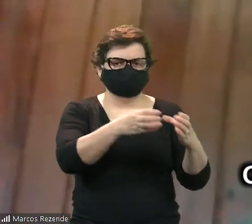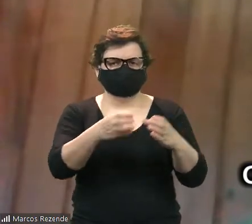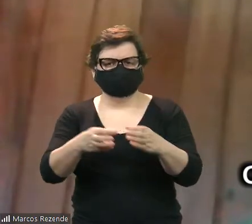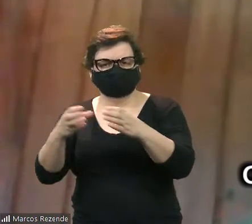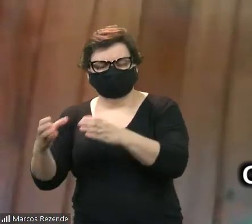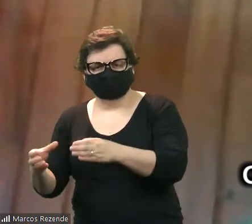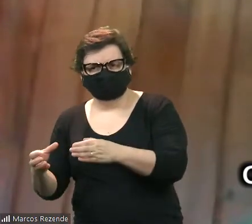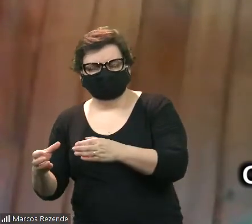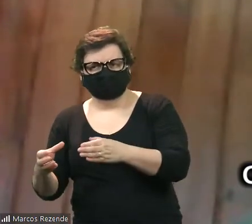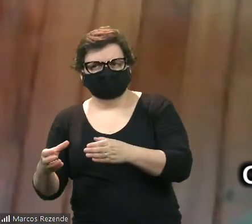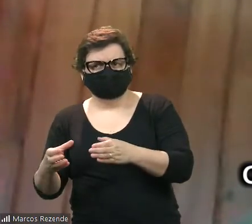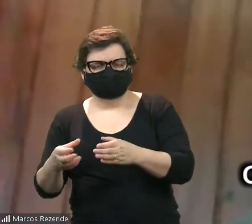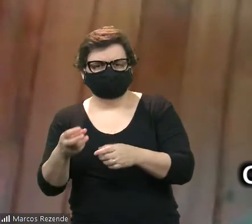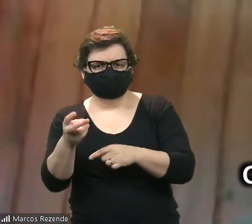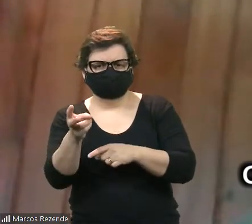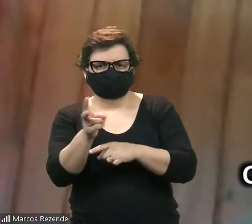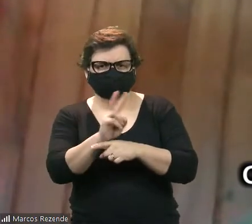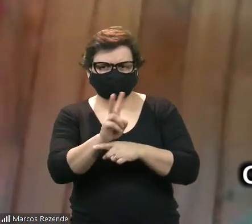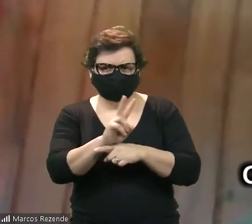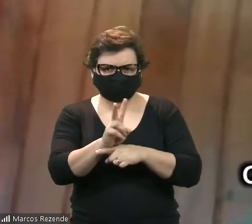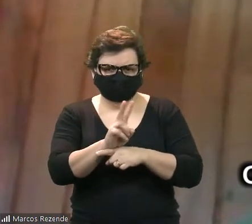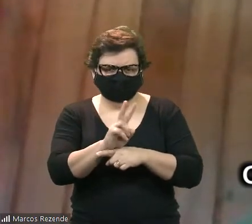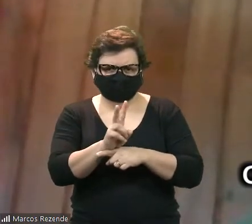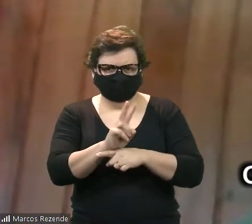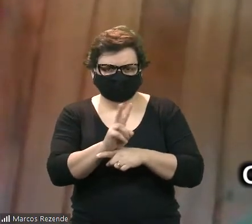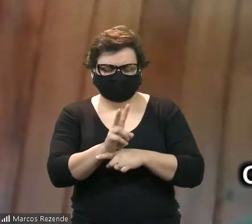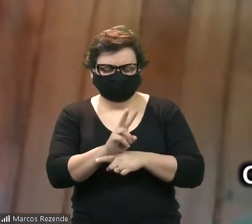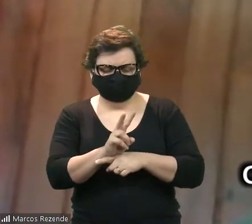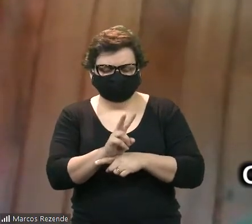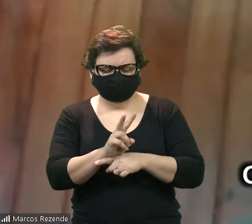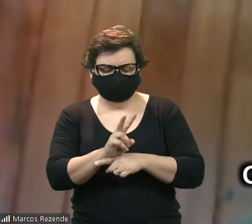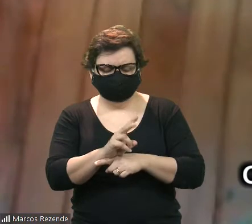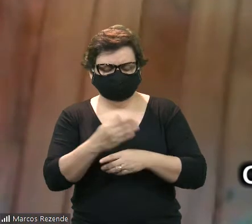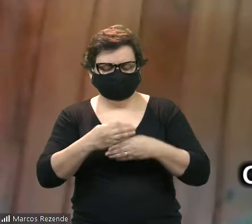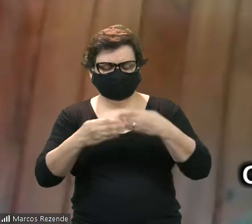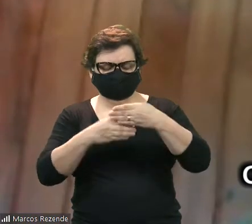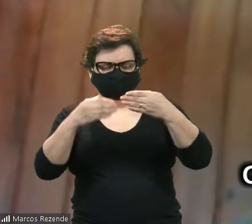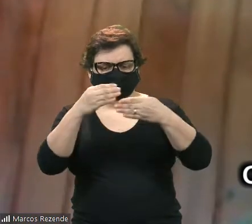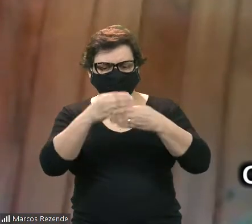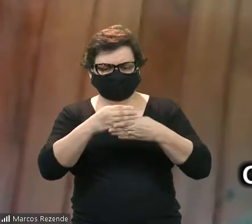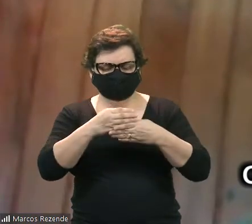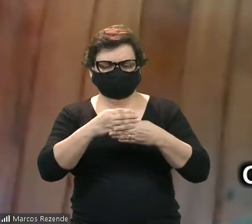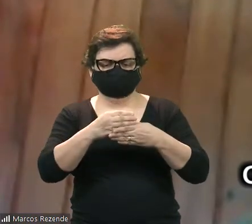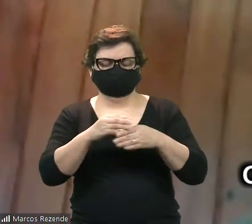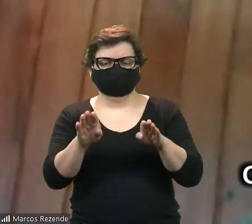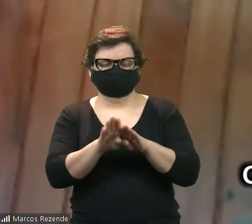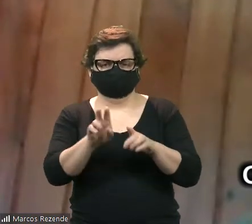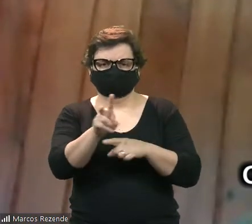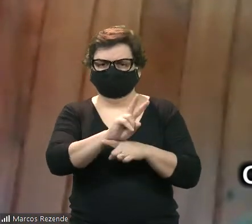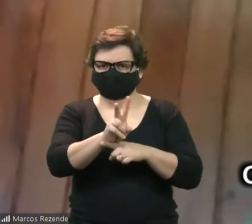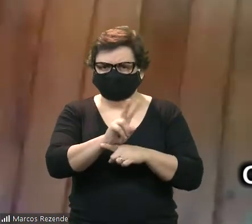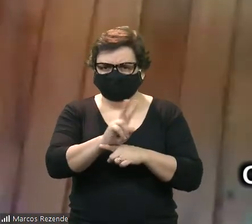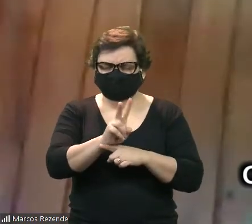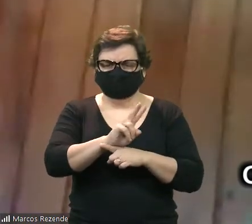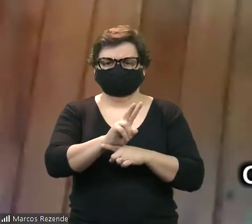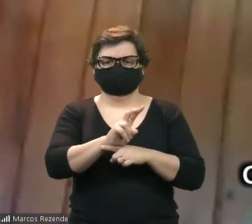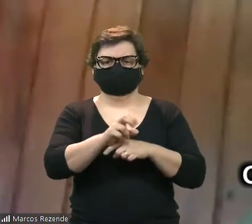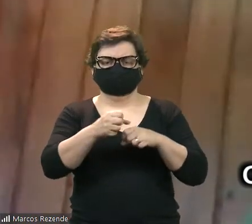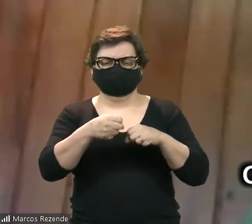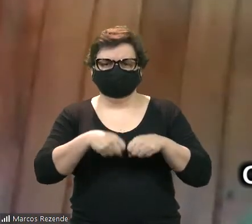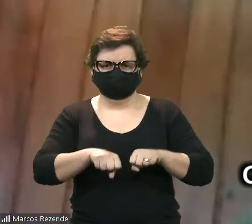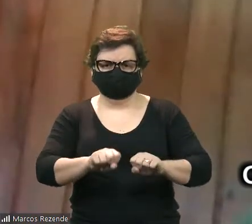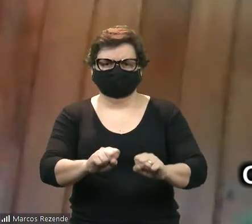Obras, Divisão de Publicidade, Divisão de Mercados, Feiras e Fiscalização, Divisão